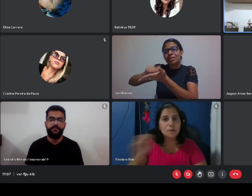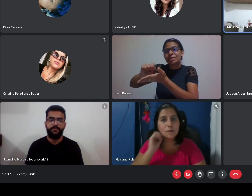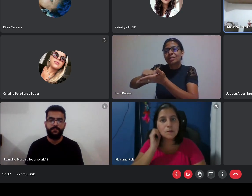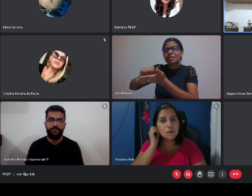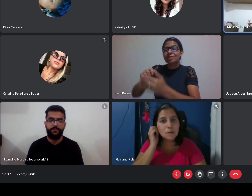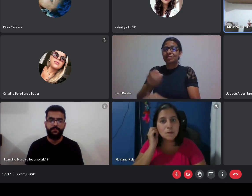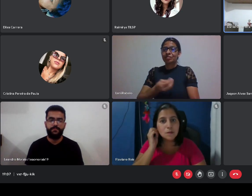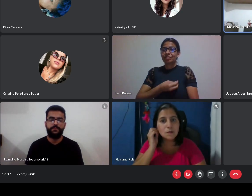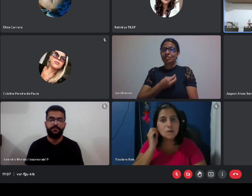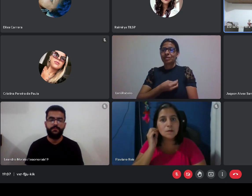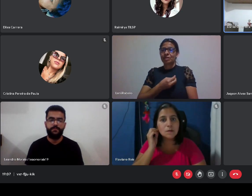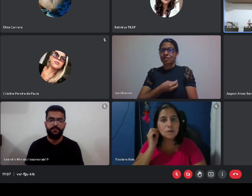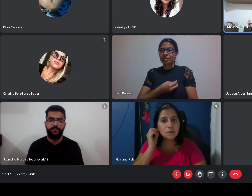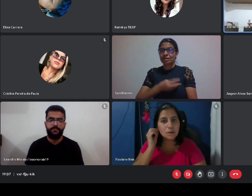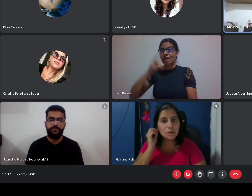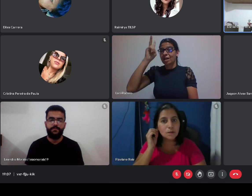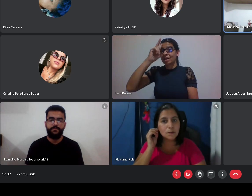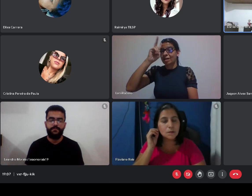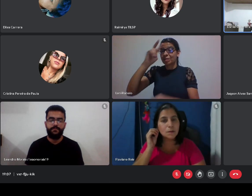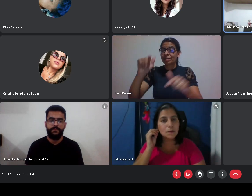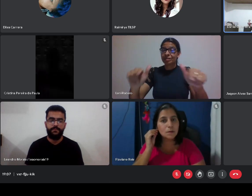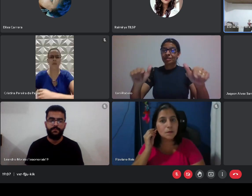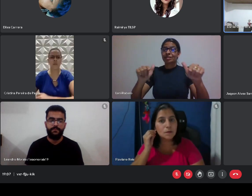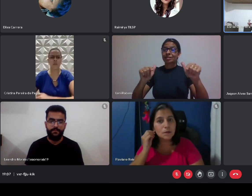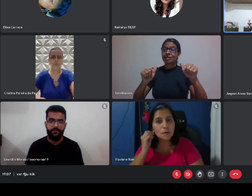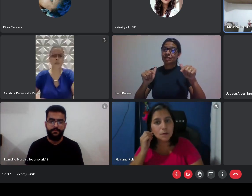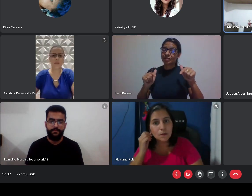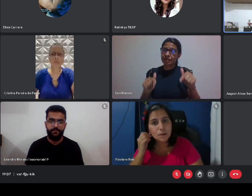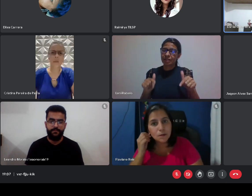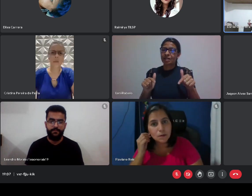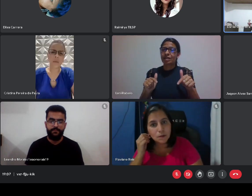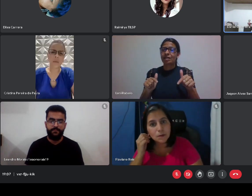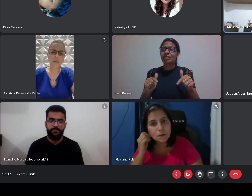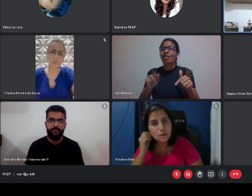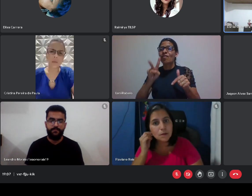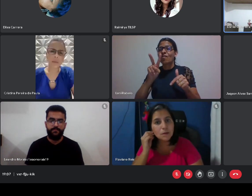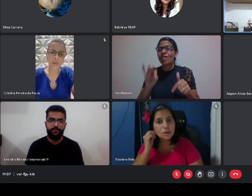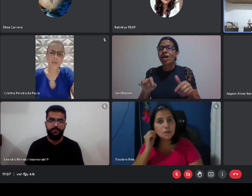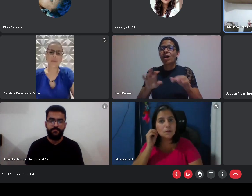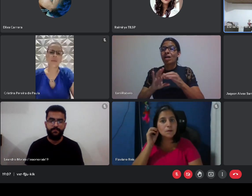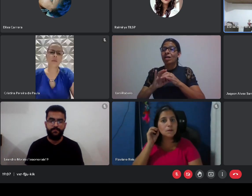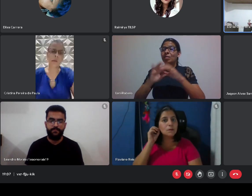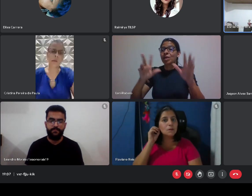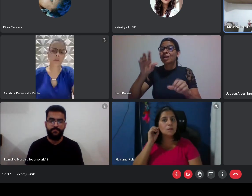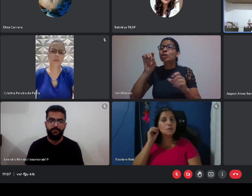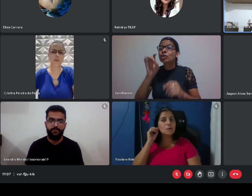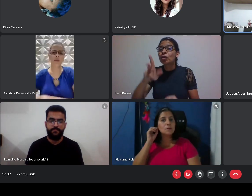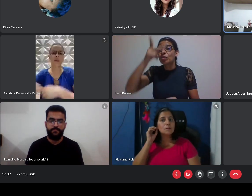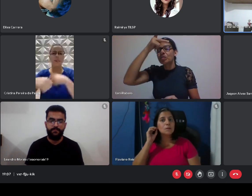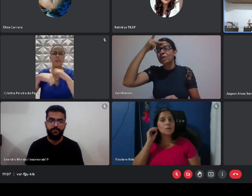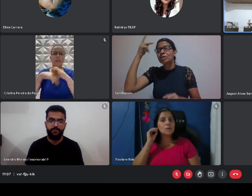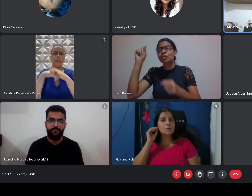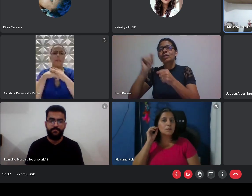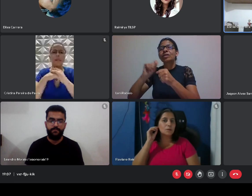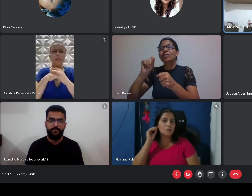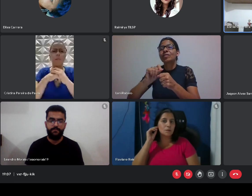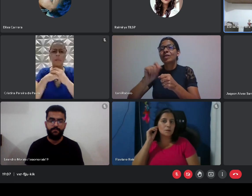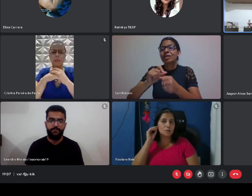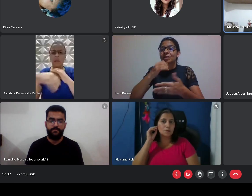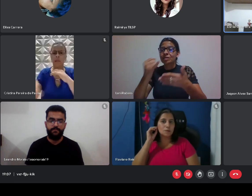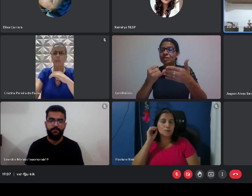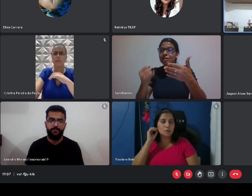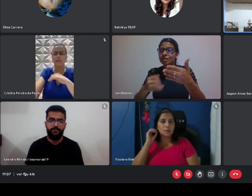tá? Lembrando que os certificados vão estar liberados para aqueles que fizeram a inscrição e assinarem a lista de frequência.